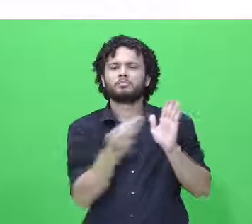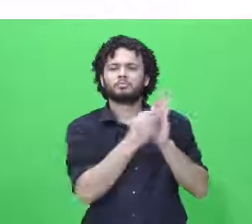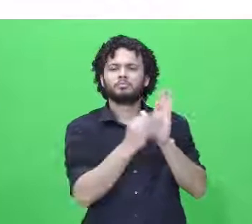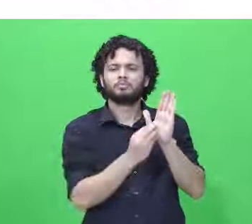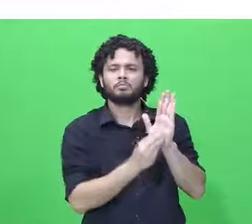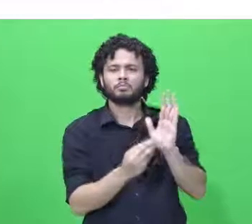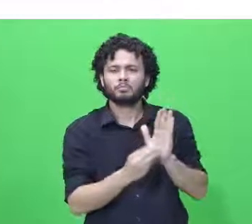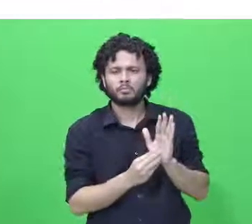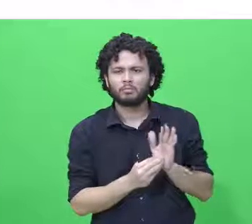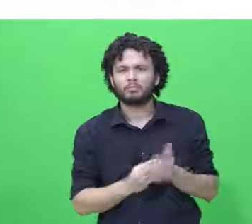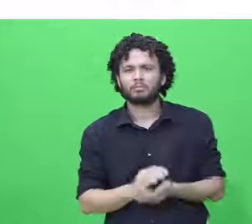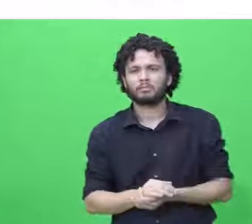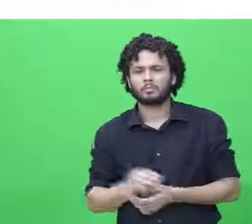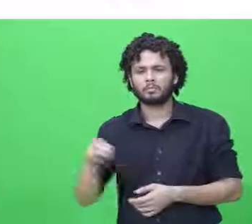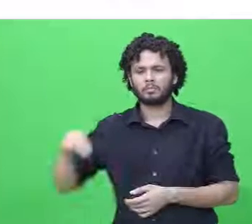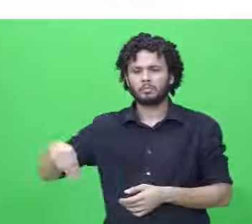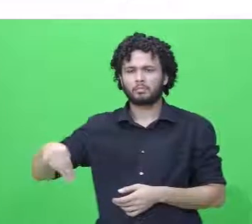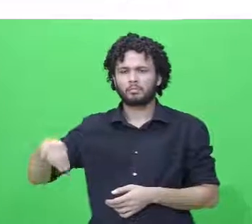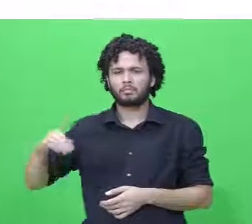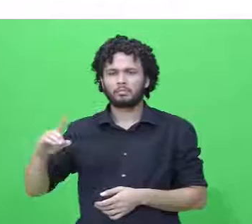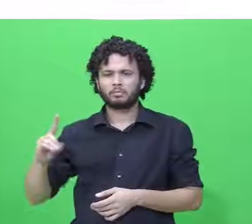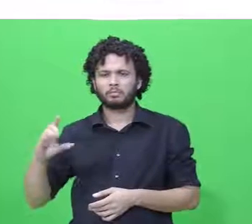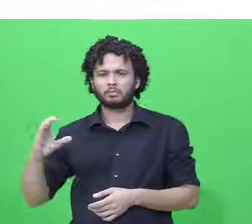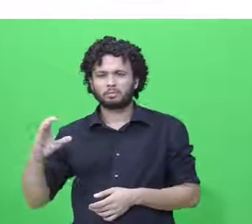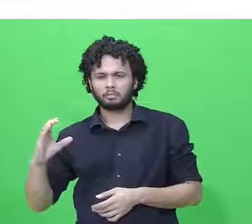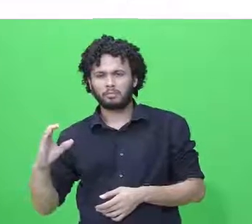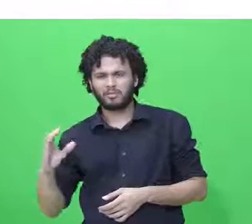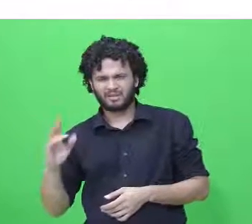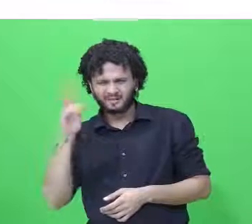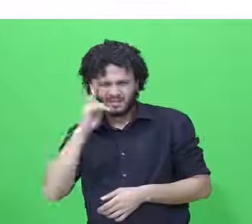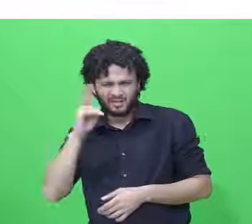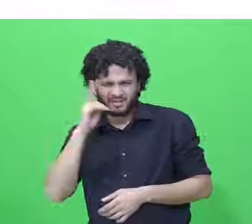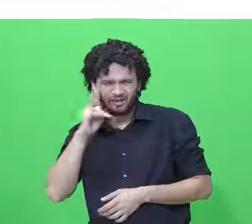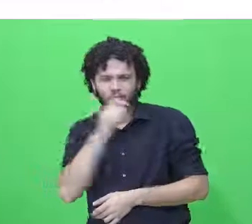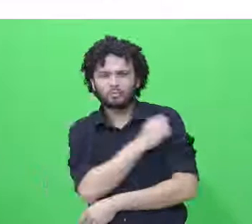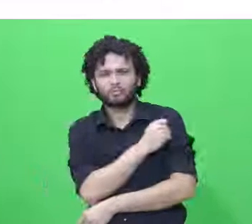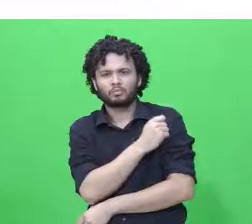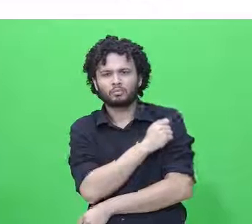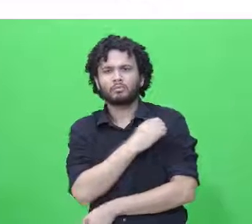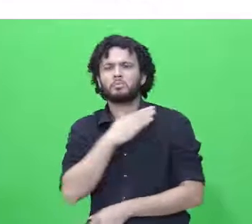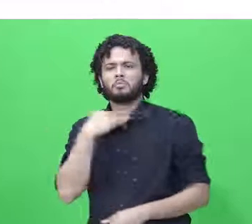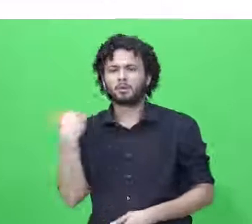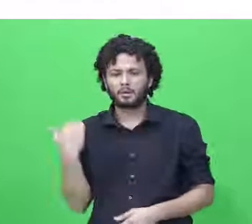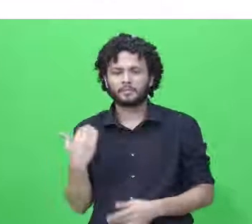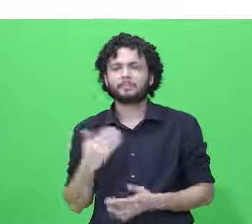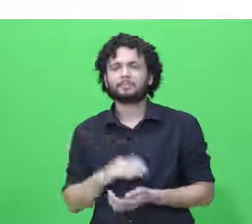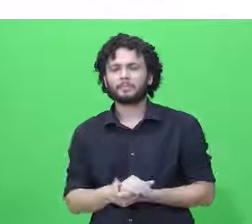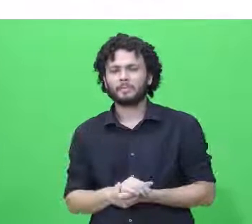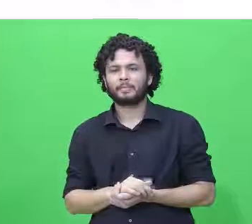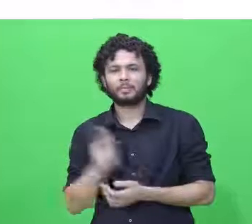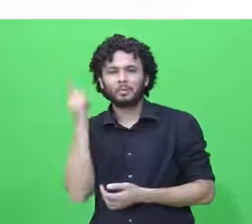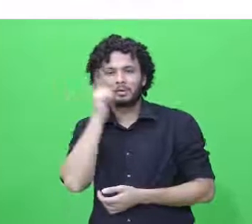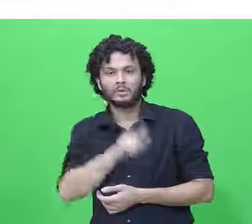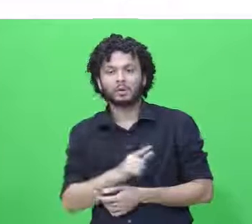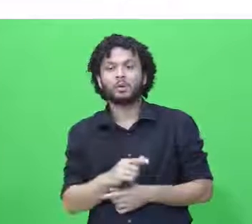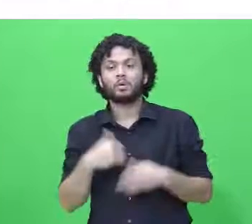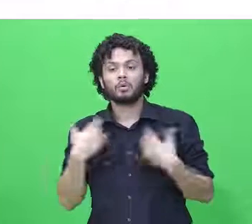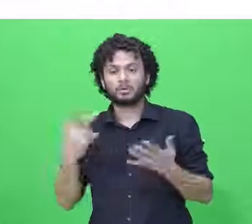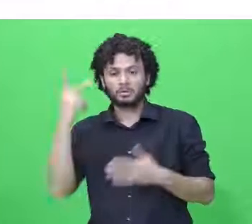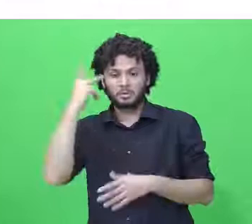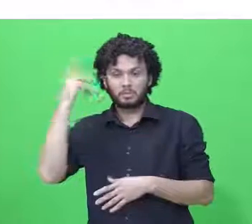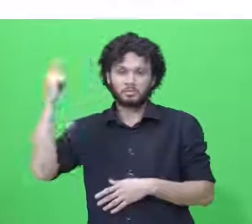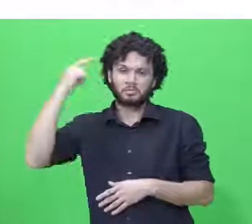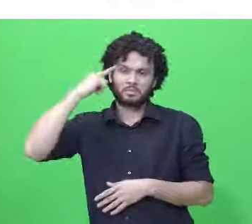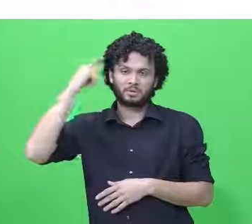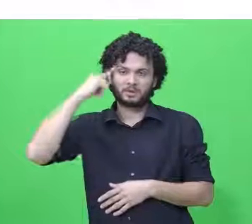aí, MMDC, que lembra a sigla dos estudantes que morreram, sustentai o fogo que a vitória é nossa. Na verdade, São Paulo pensava que